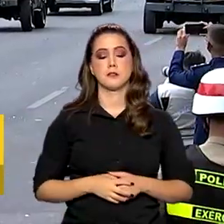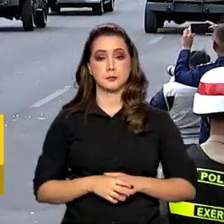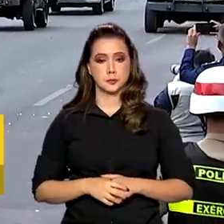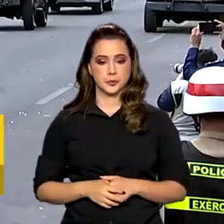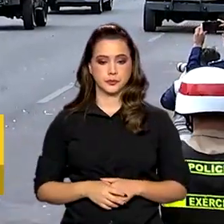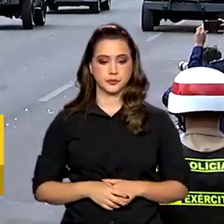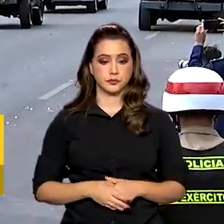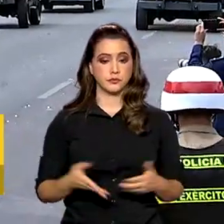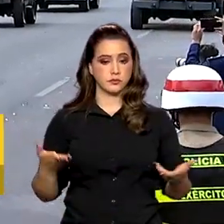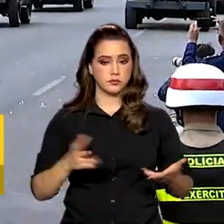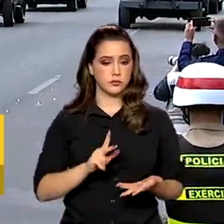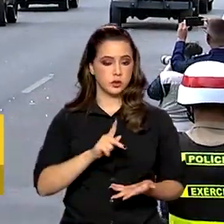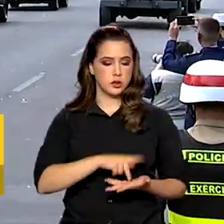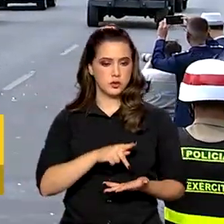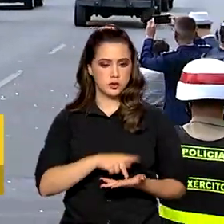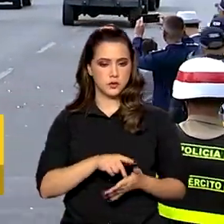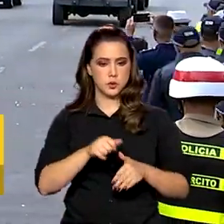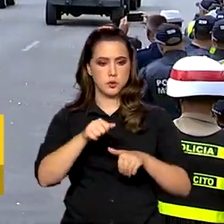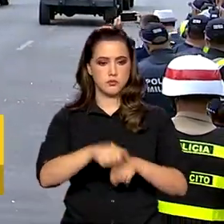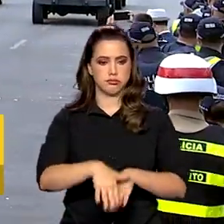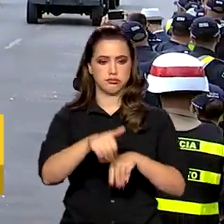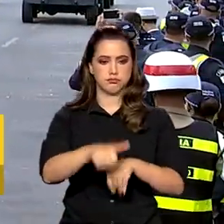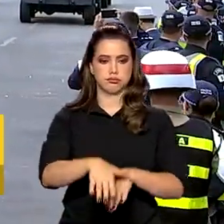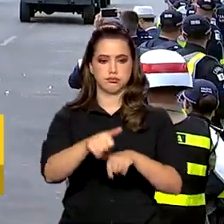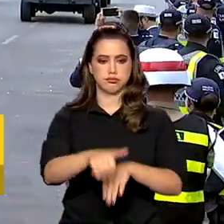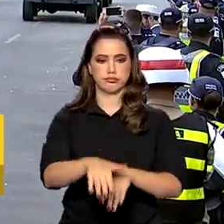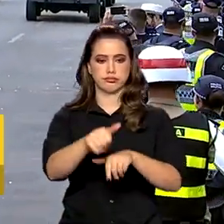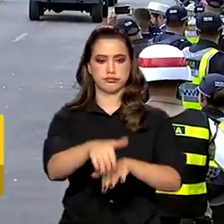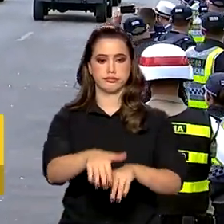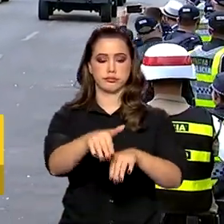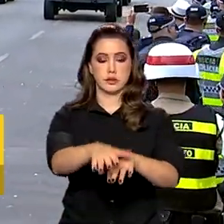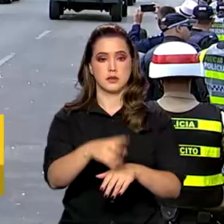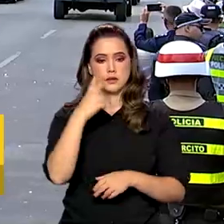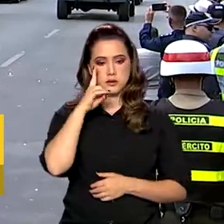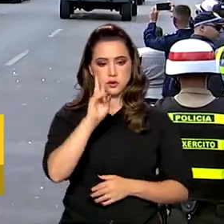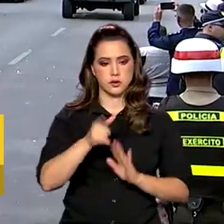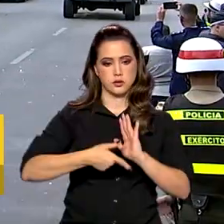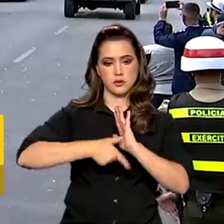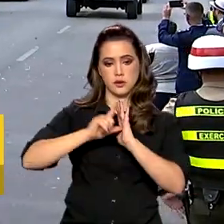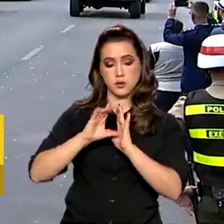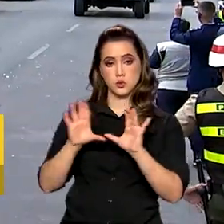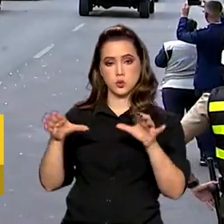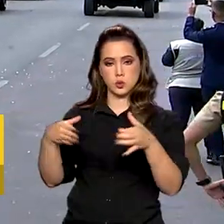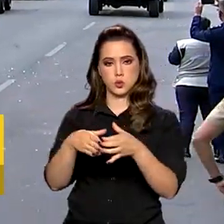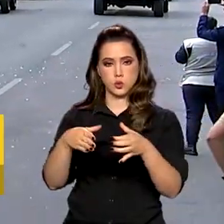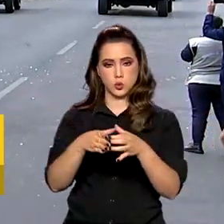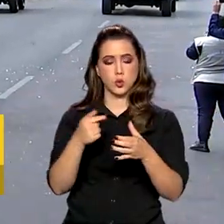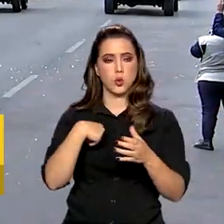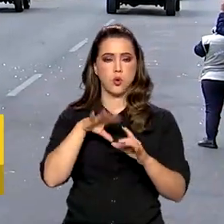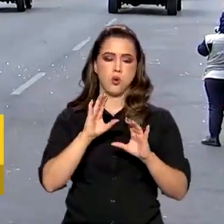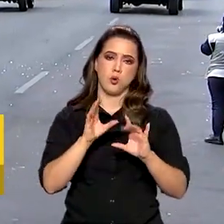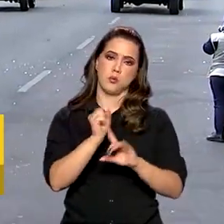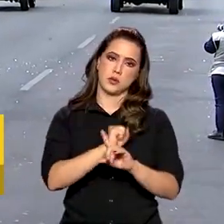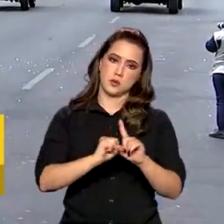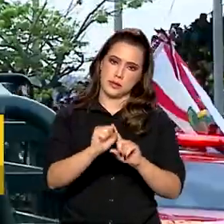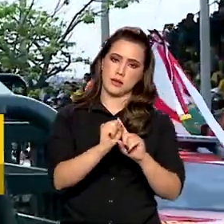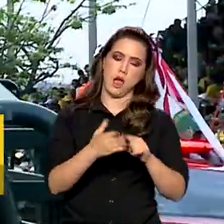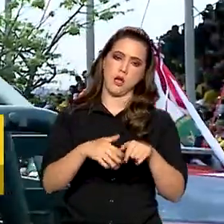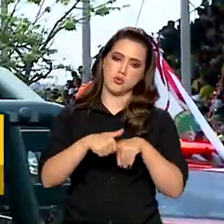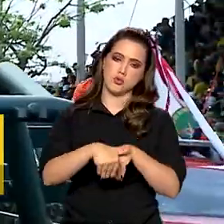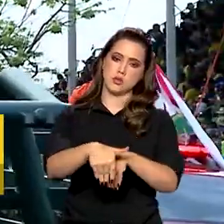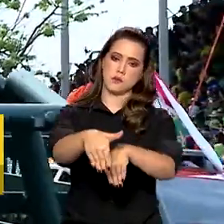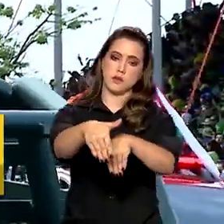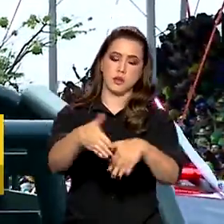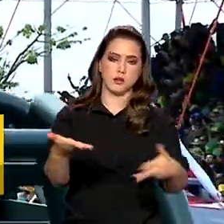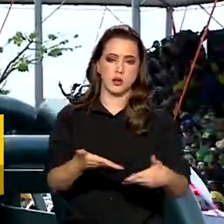Agora começa de fato a parte do desfile militar. A gente acompanhou ali antes a parte do desfile cívico, não é isso, coronel?